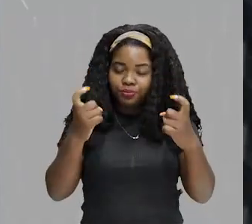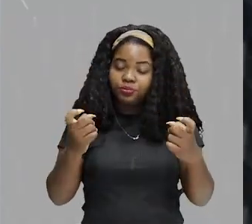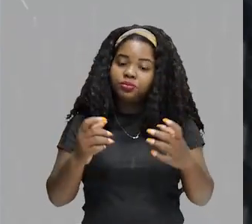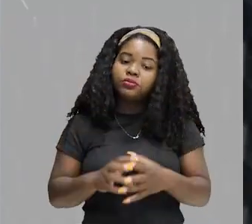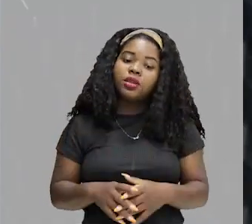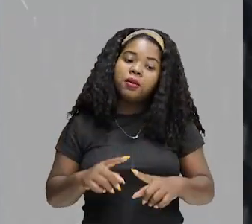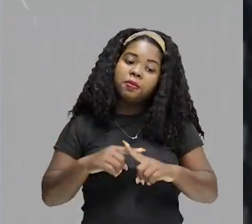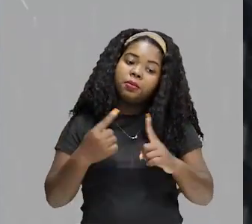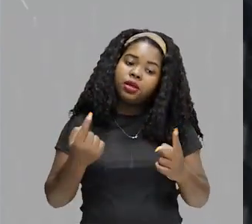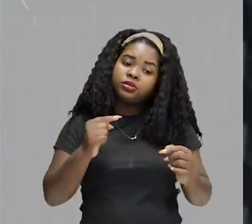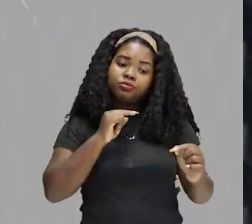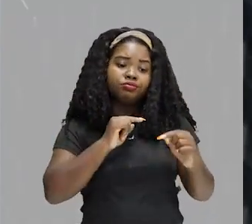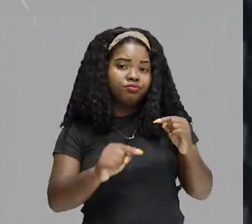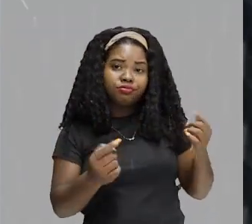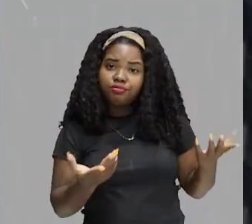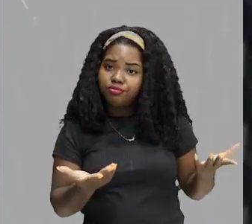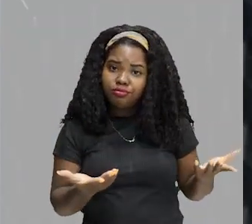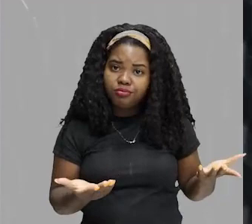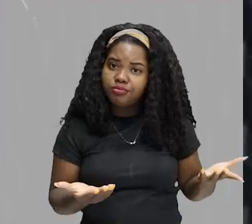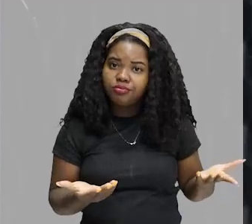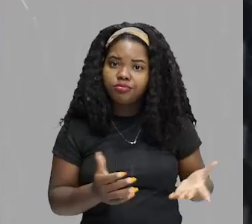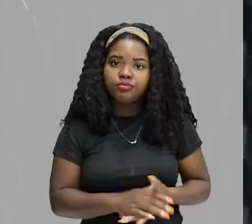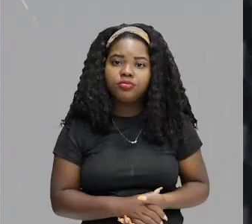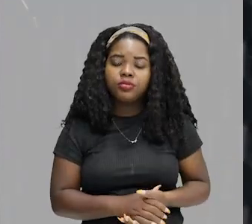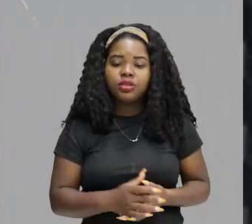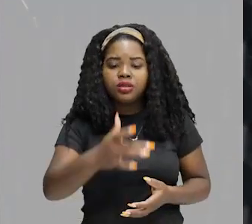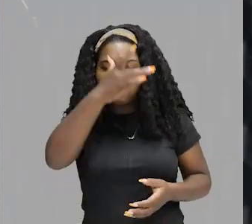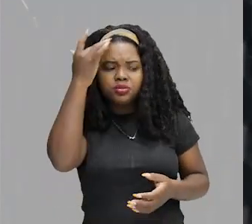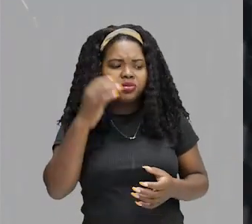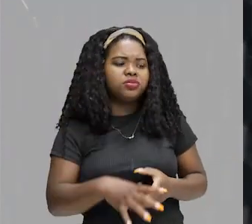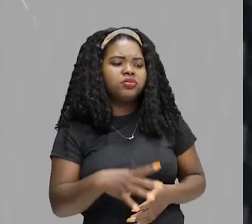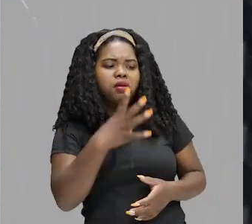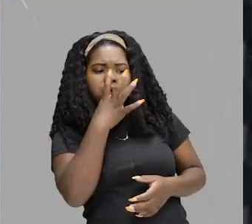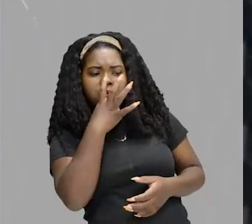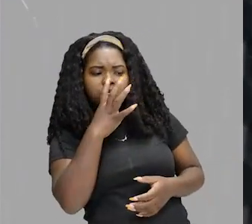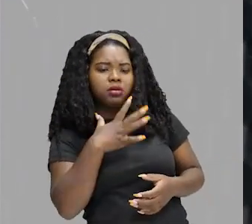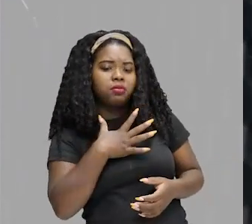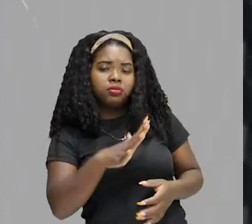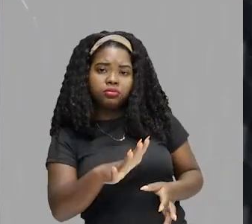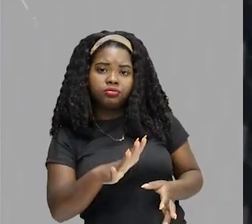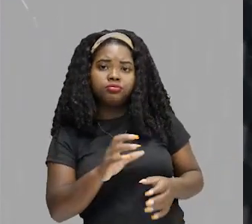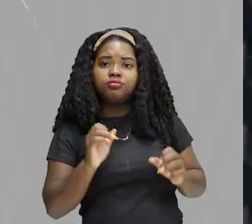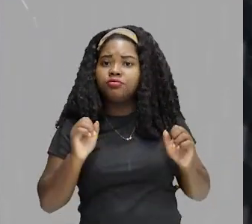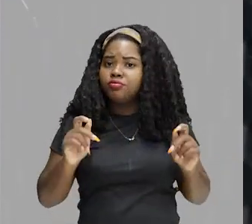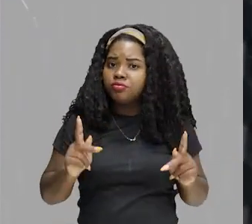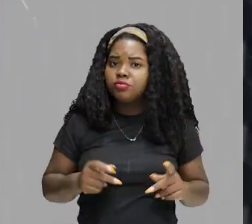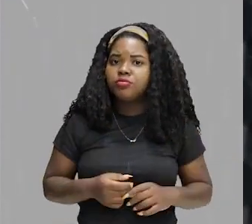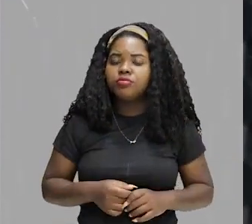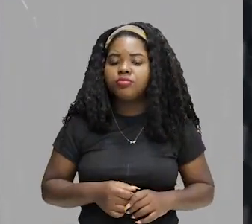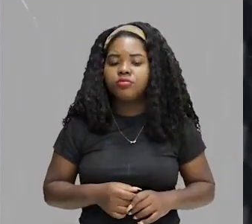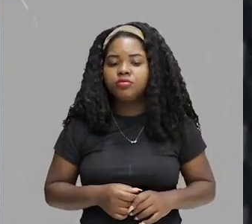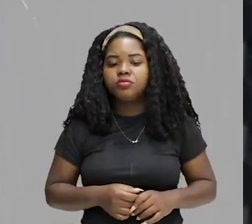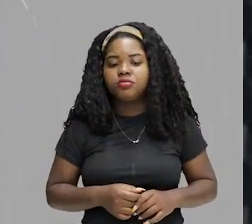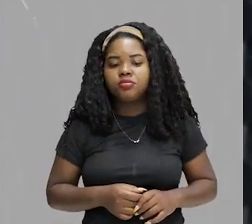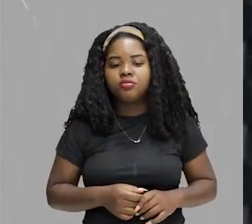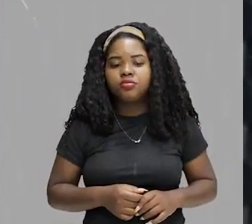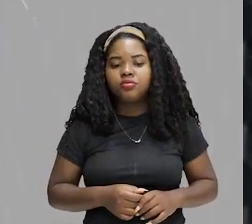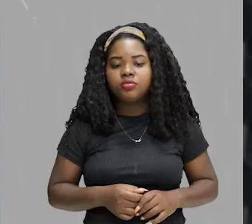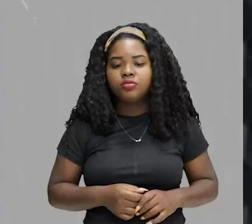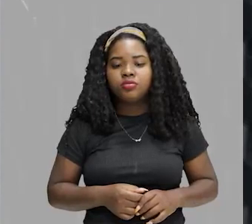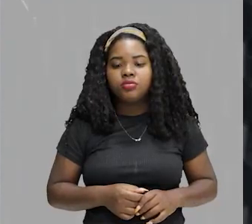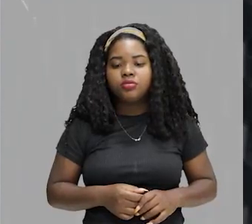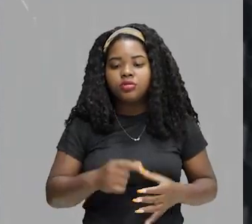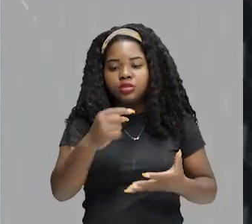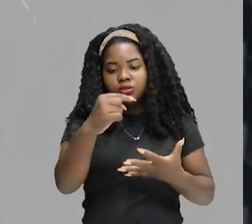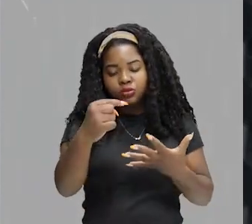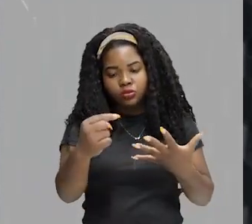E isso acaba que não sendo o quê? Não sendo atrativo para o público. Tá certo? Esse é um dos pontos, são